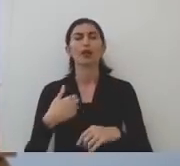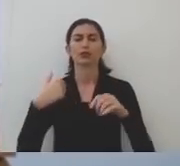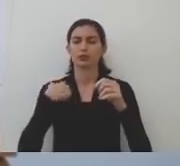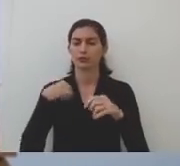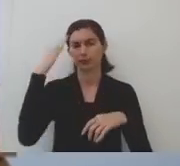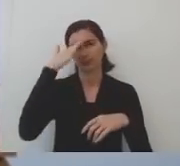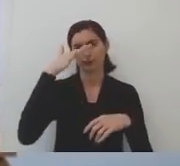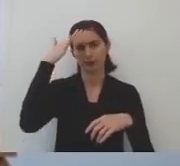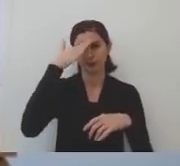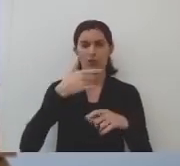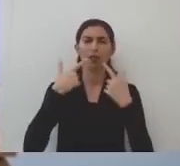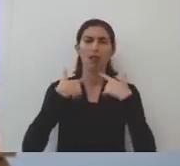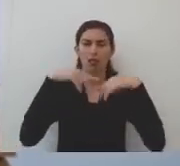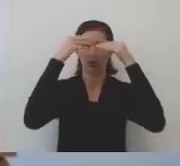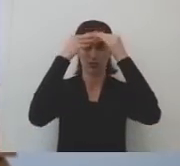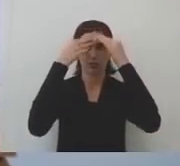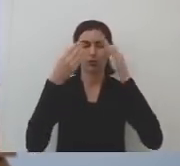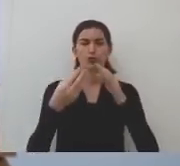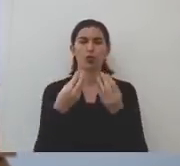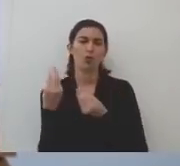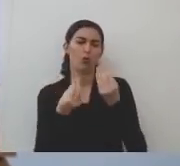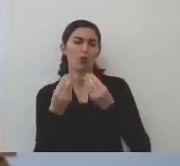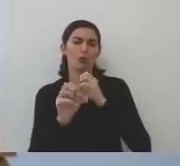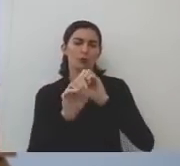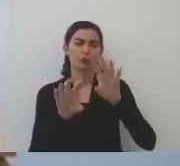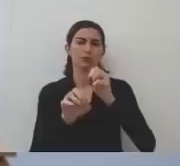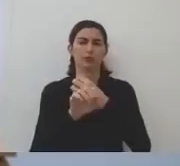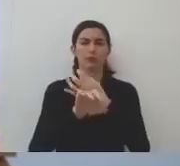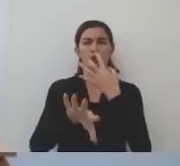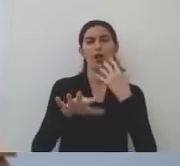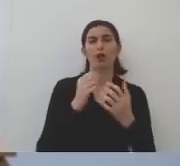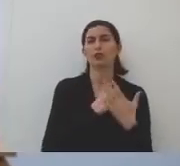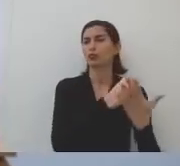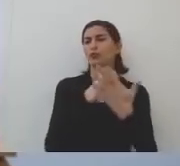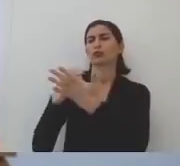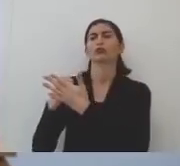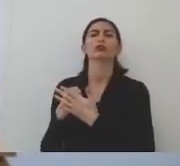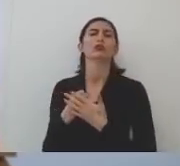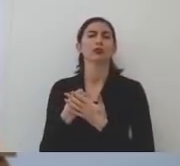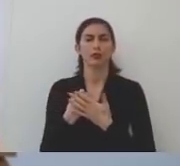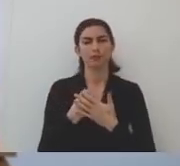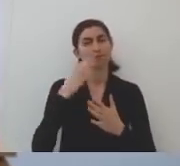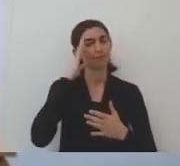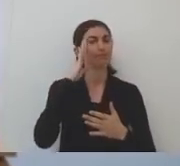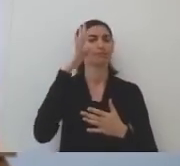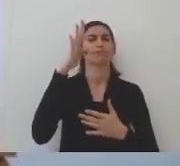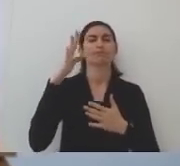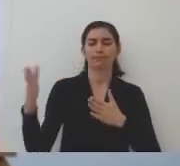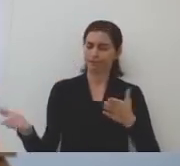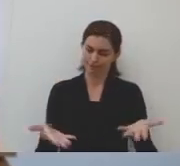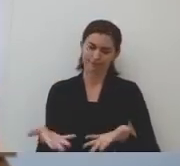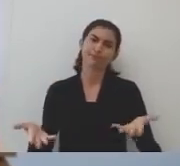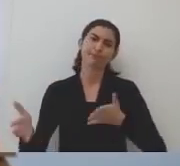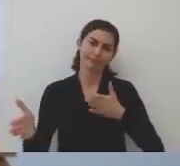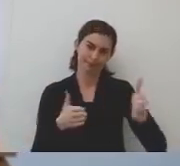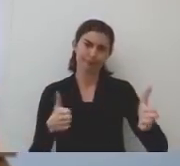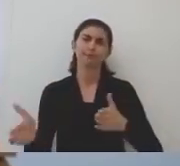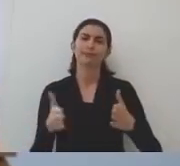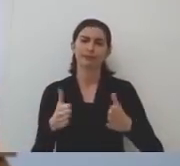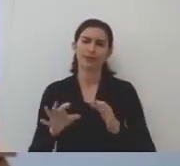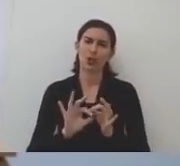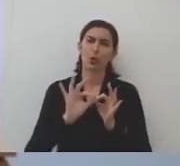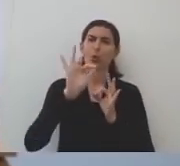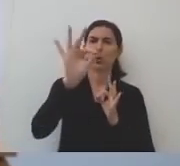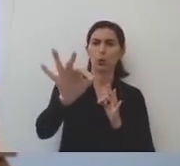vai compreender que a linguagem forma do ensino à distância, ela ajuda sobremaneira, principalmente nesse momento, né, que estamos longe